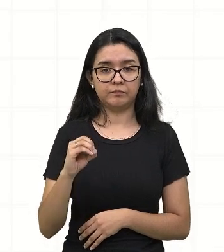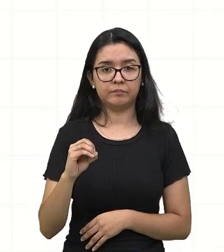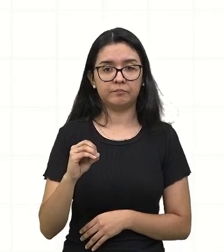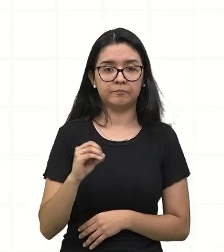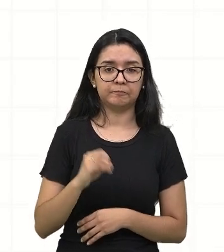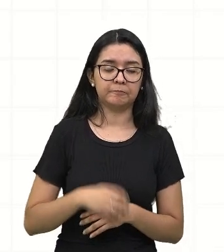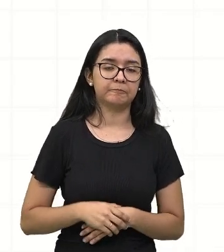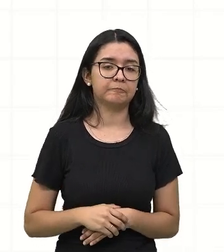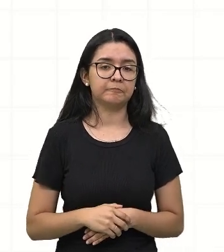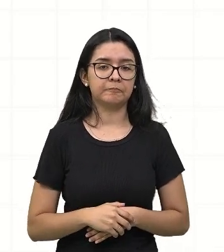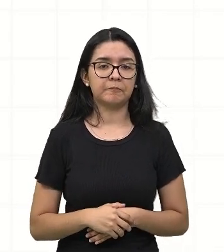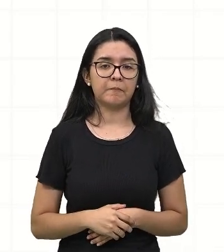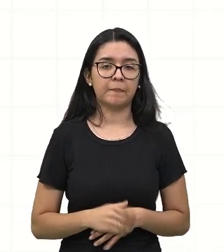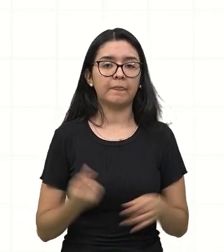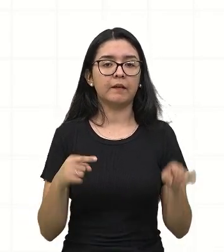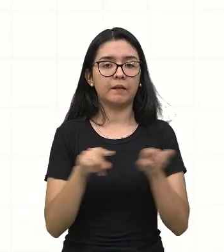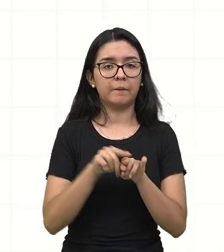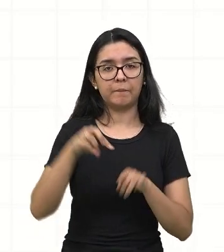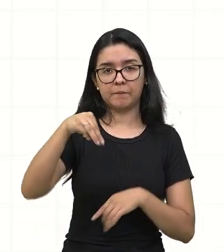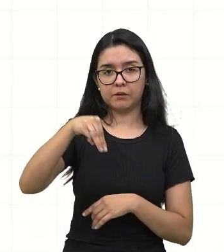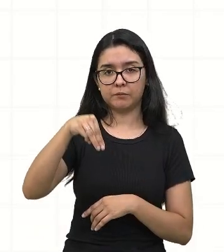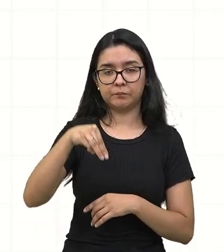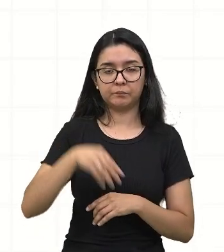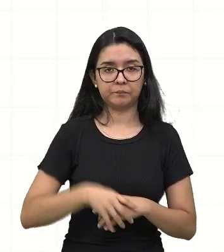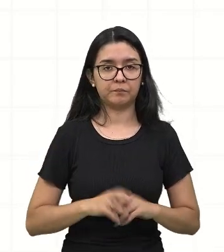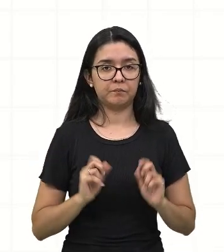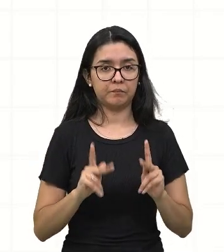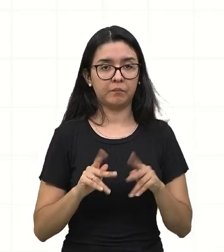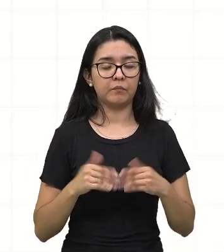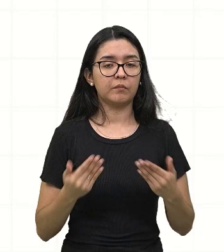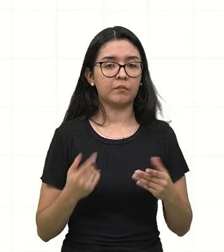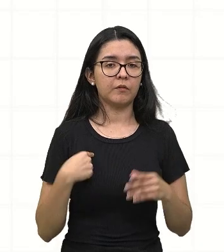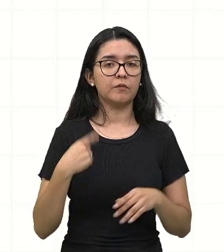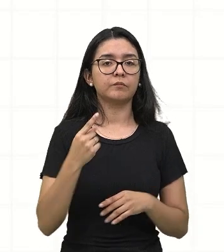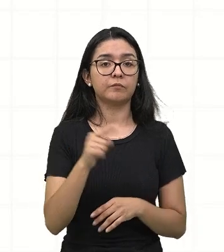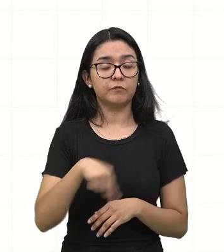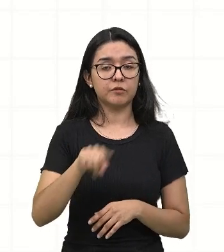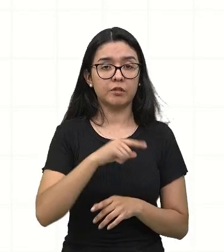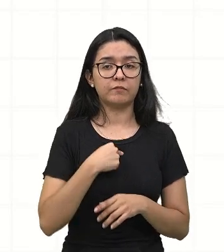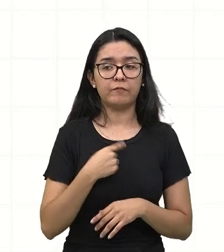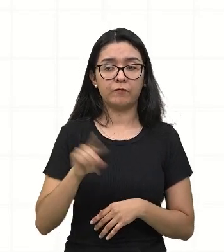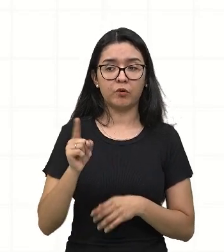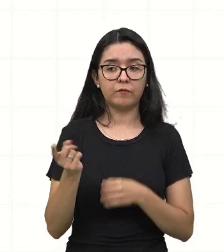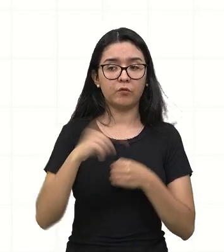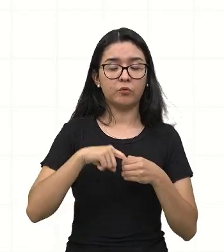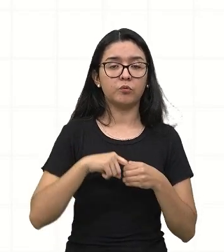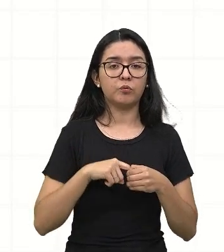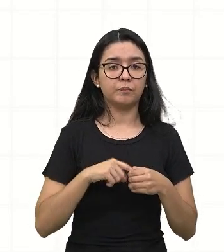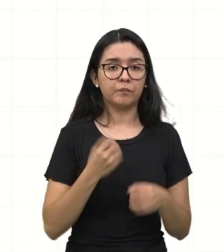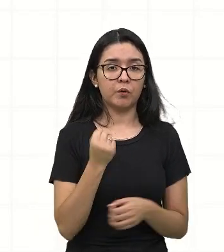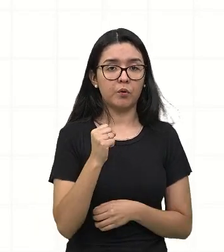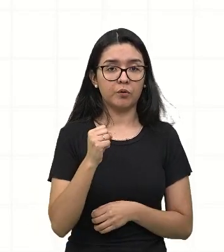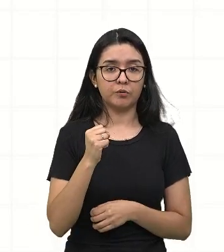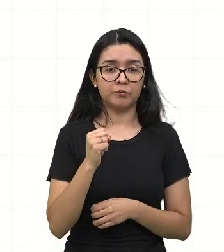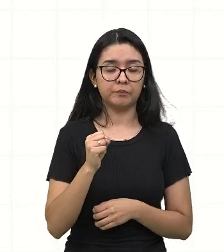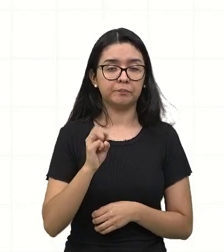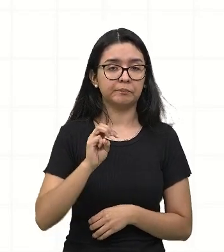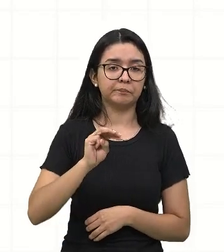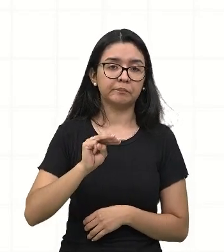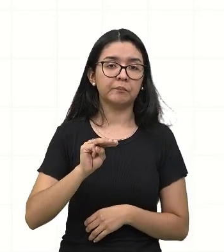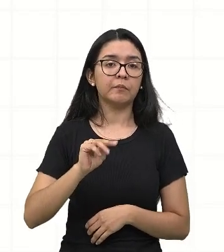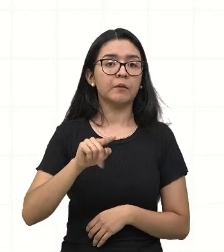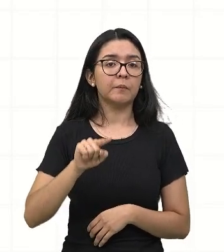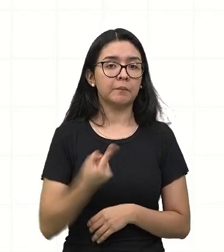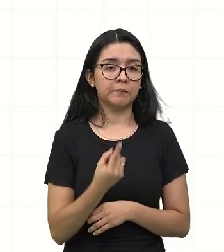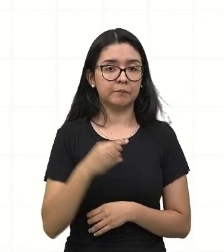3. E acrescentamos a unidade. Beleza? Então, você percorreu 8.000 metros. Tudo bem? Bom,